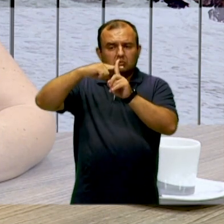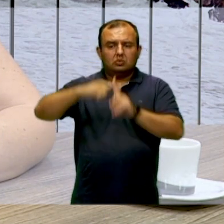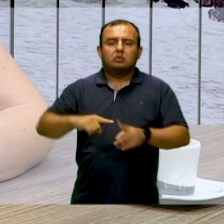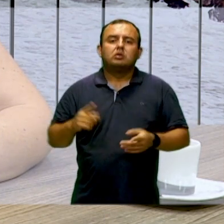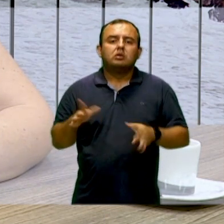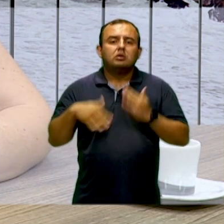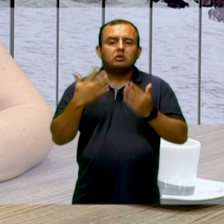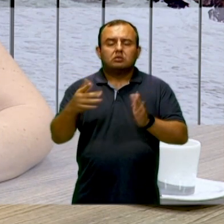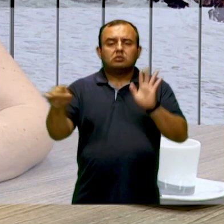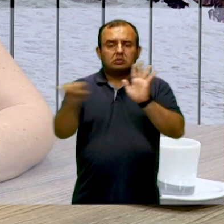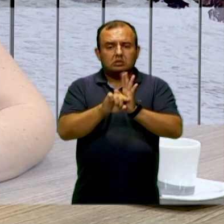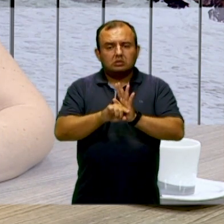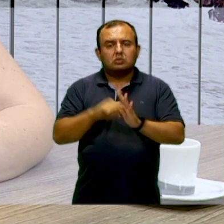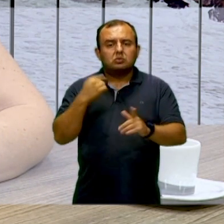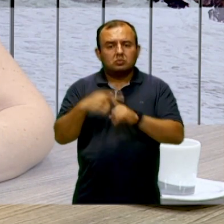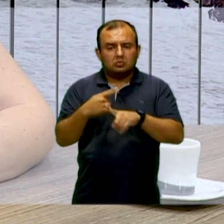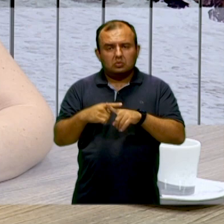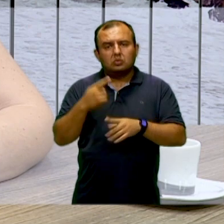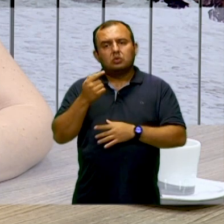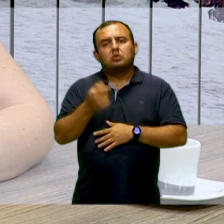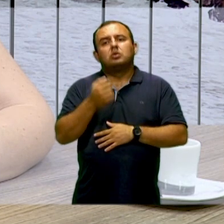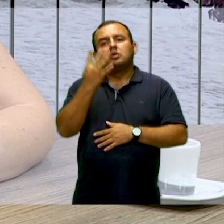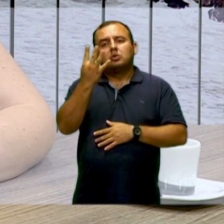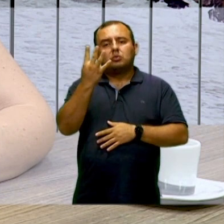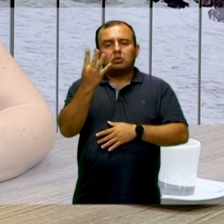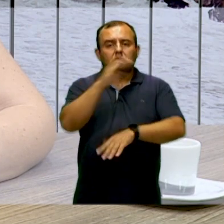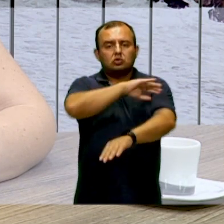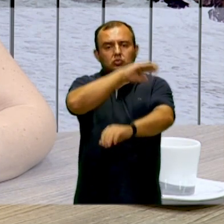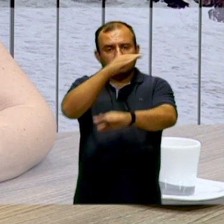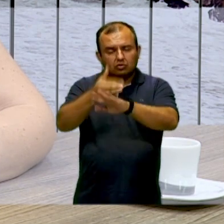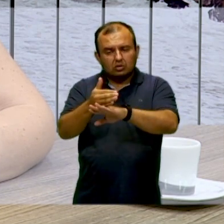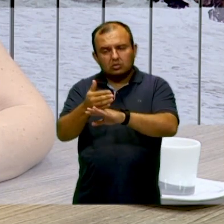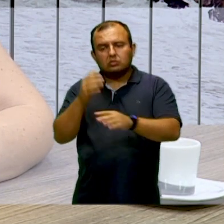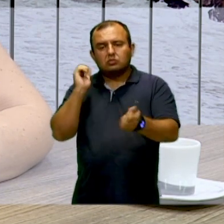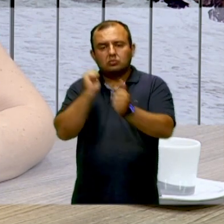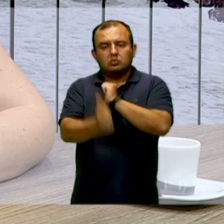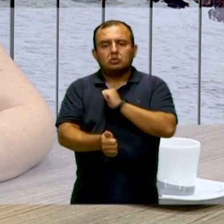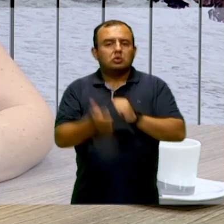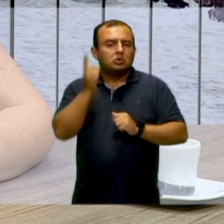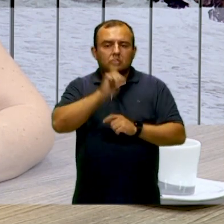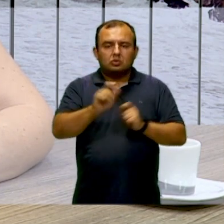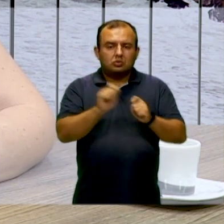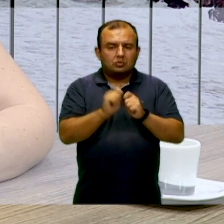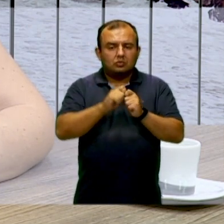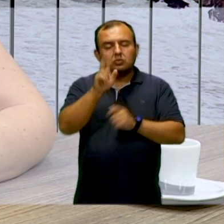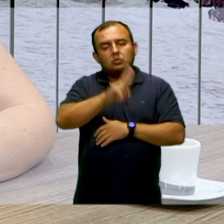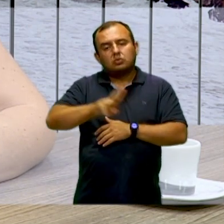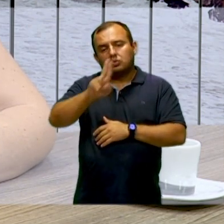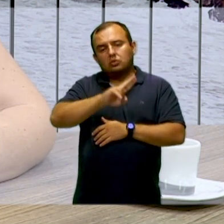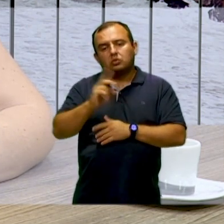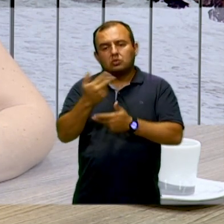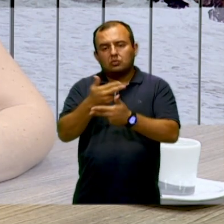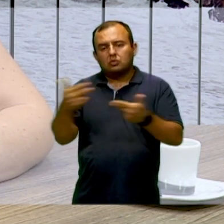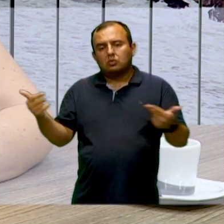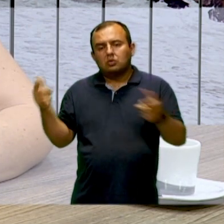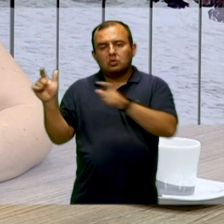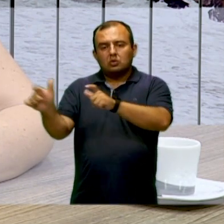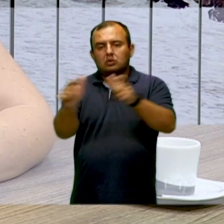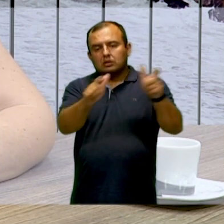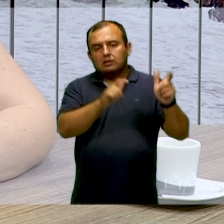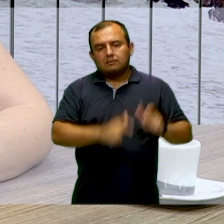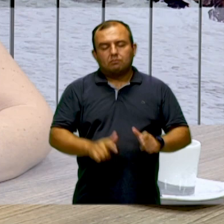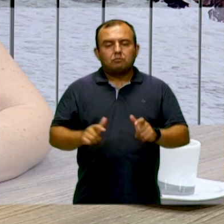se tornou negativo porque nós temos 4 ginásios. 4 ginásios que a gente não está conseguindo fazer uso. Vários